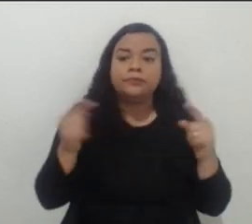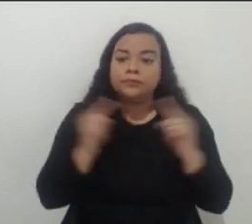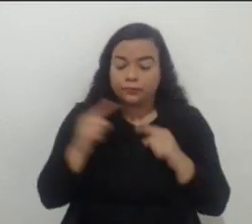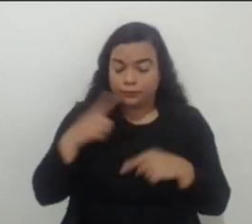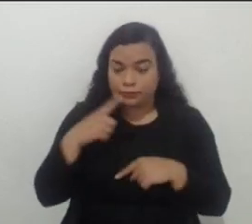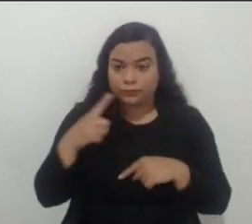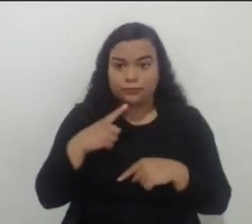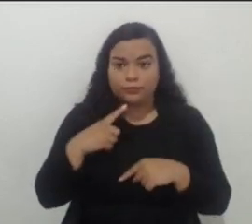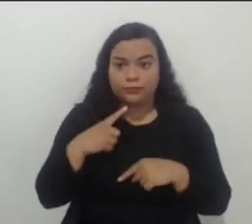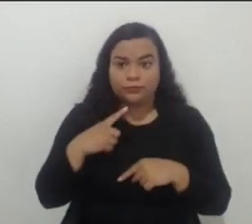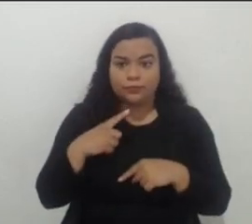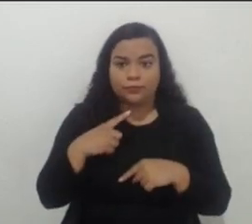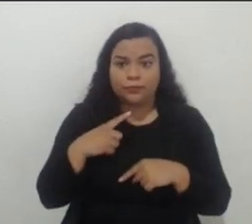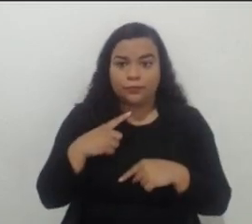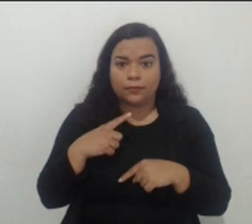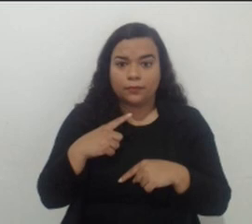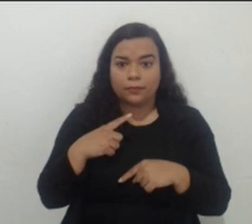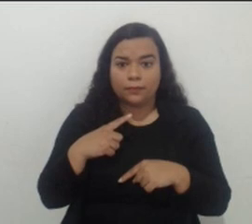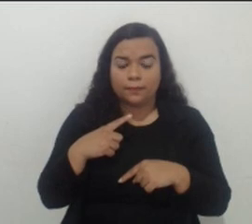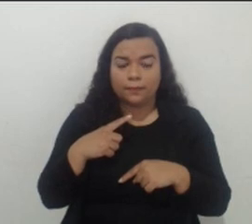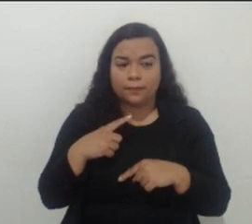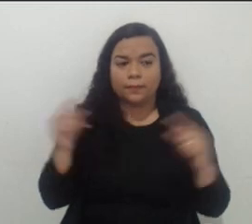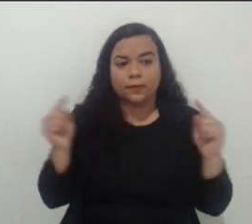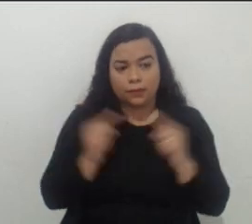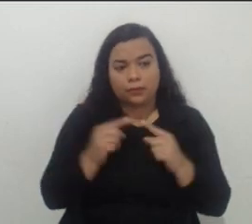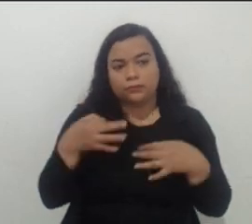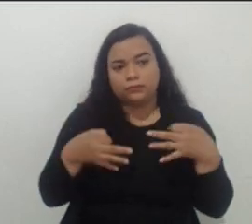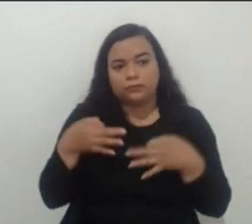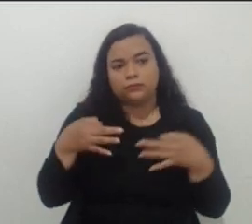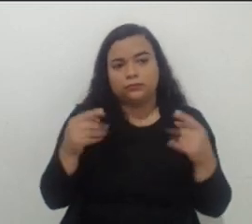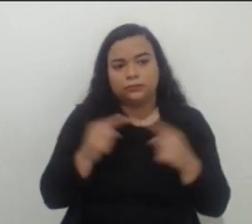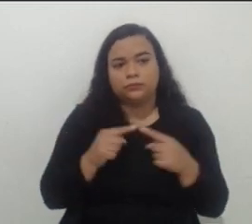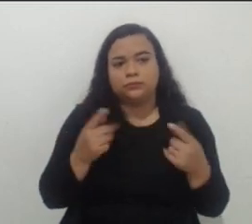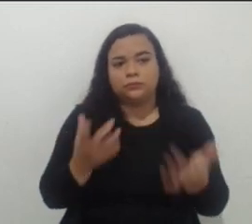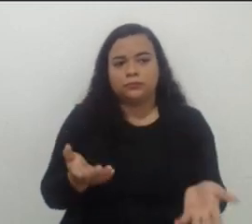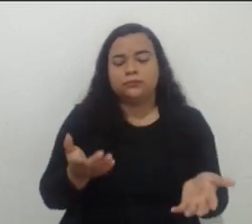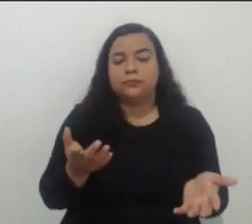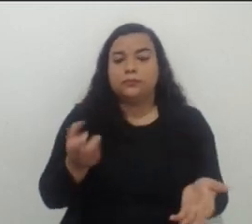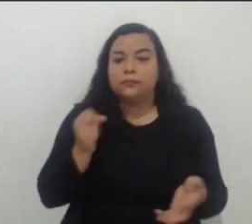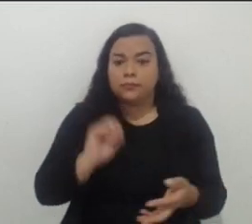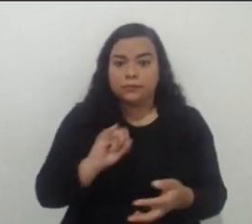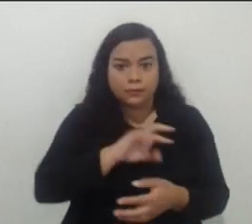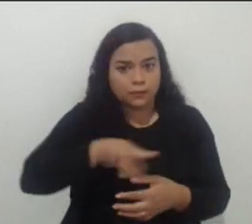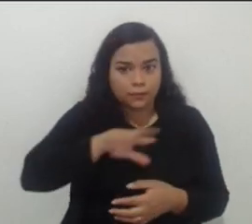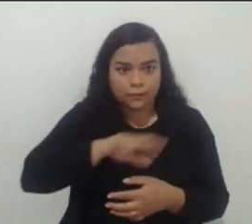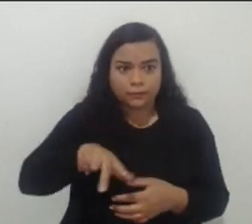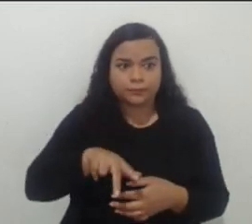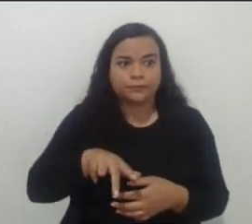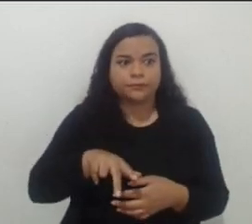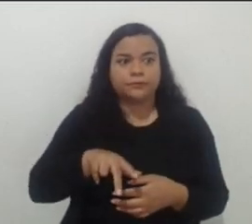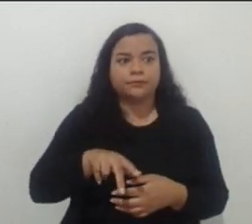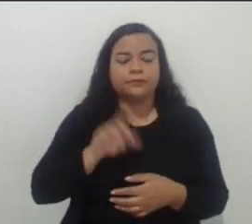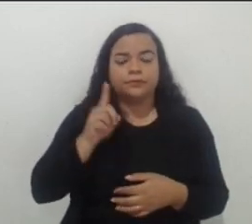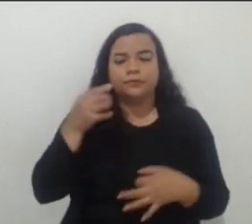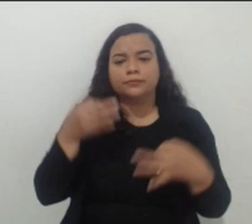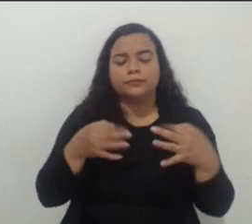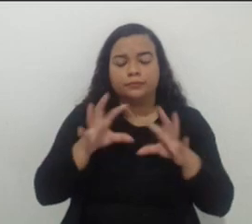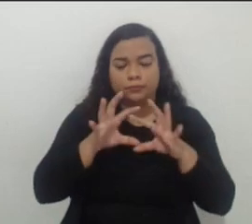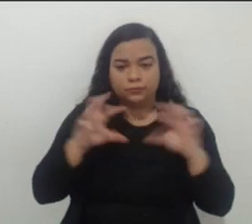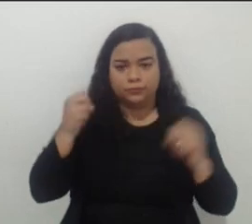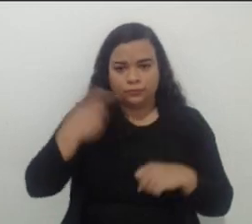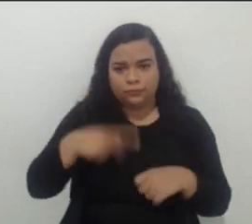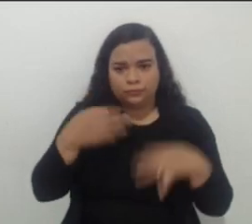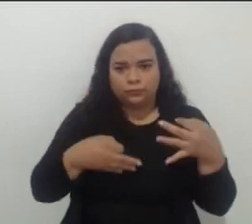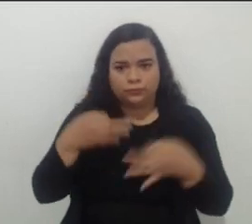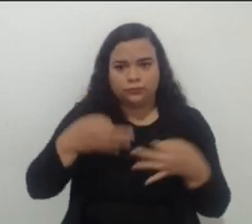está coberto pelo manto da coisa julgada. Se assim não fosse, excelências, este Tribunal de Justiça não daria